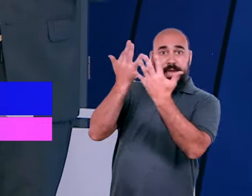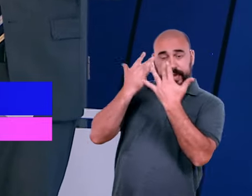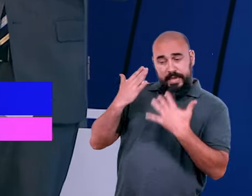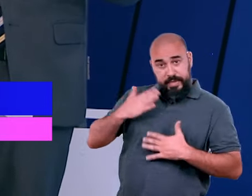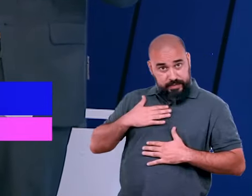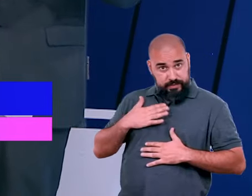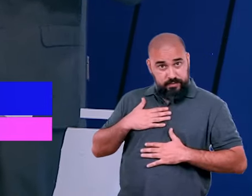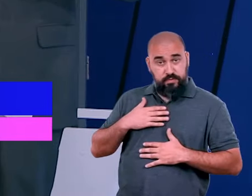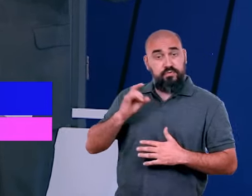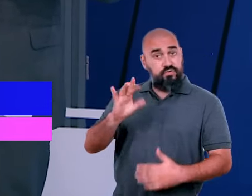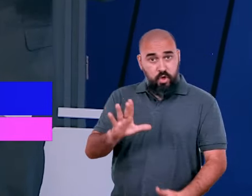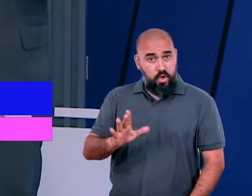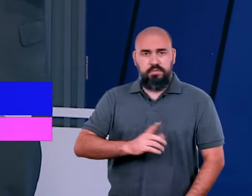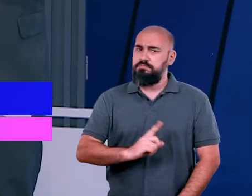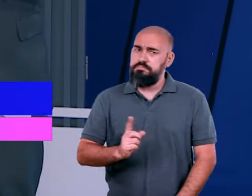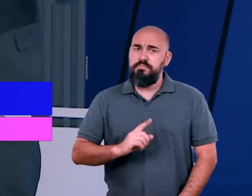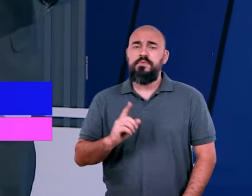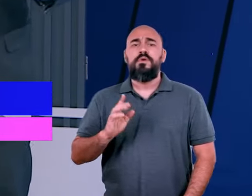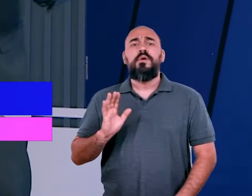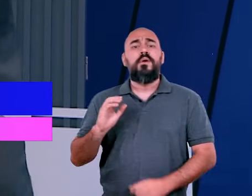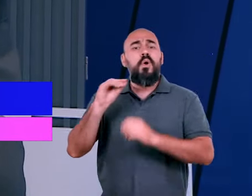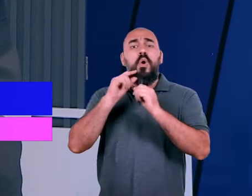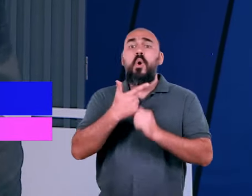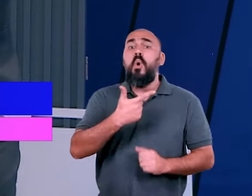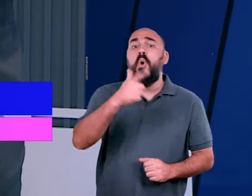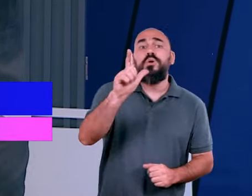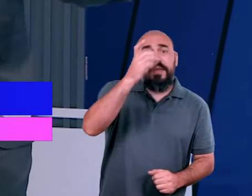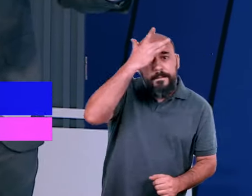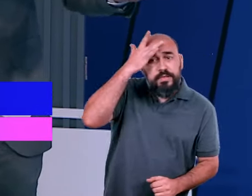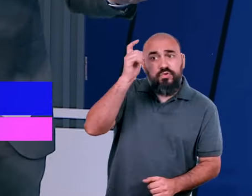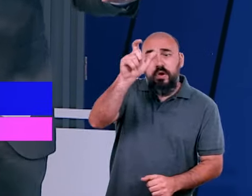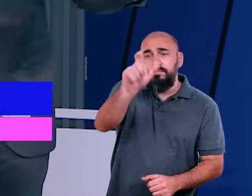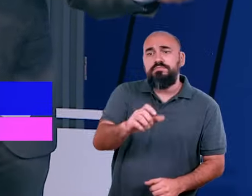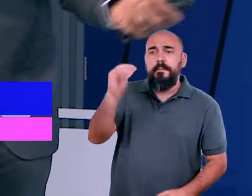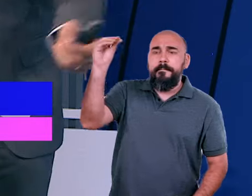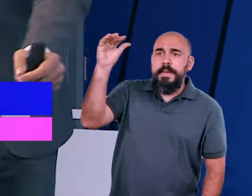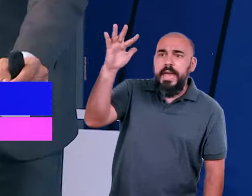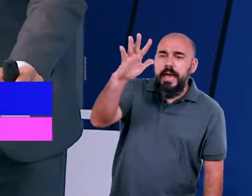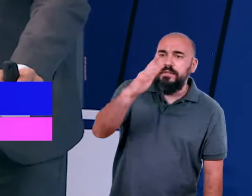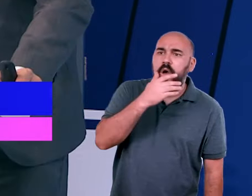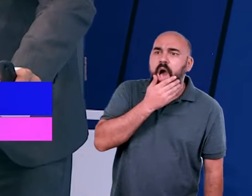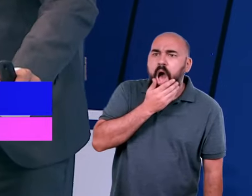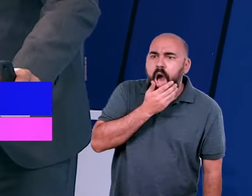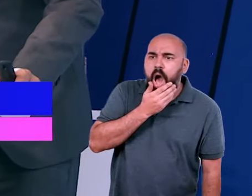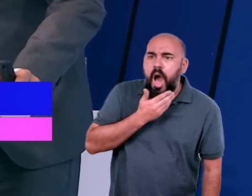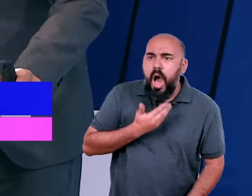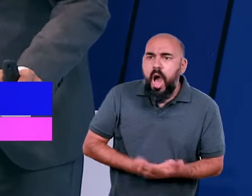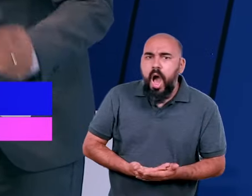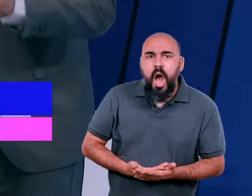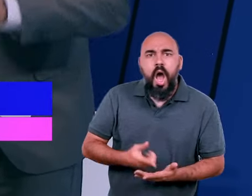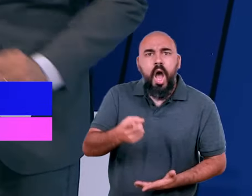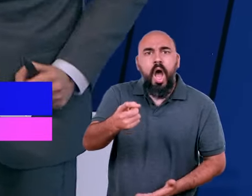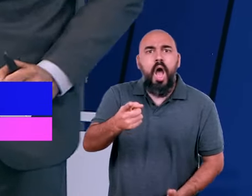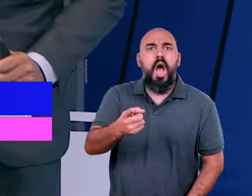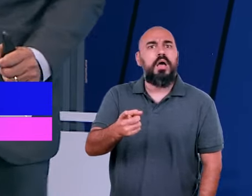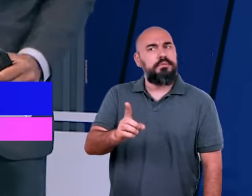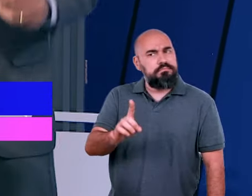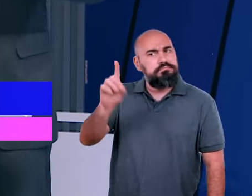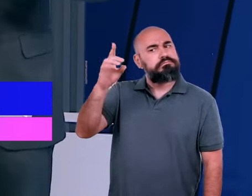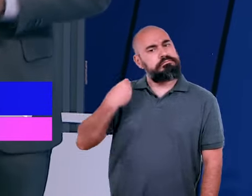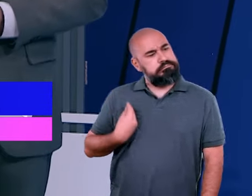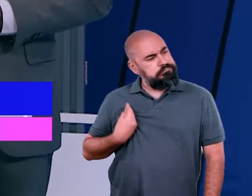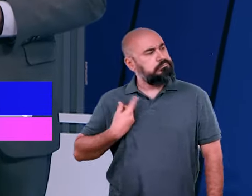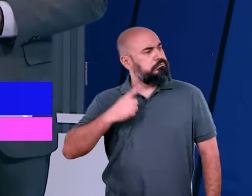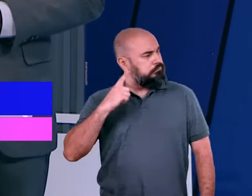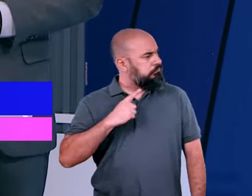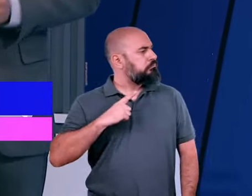abençoado, mas Deus se revela para mim quando outras pessoas também são abençoadas. Veja, por exemplo,